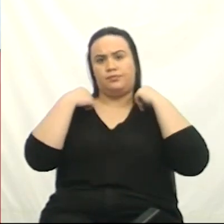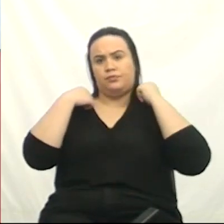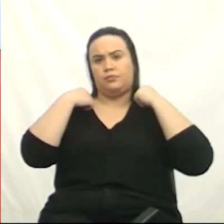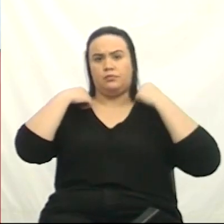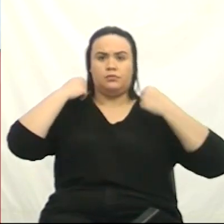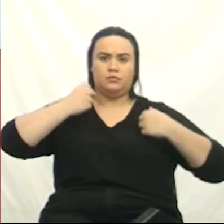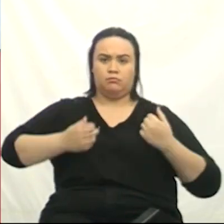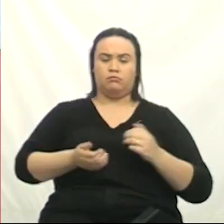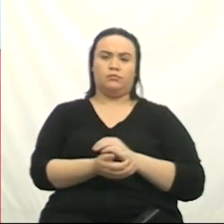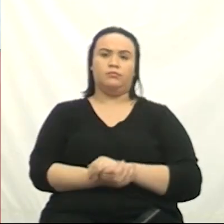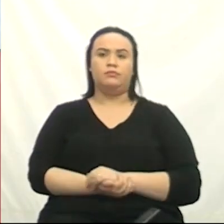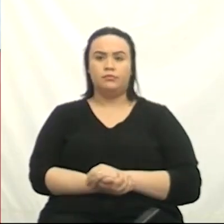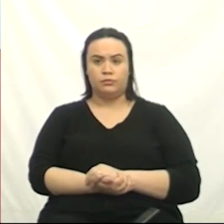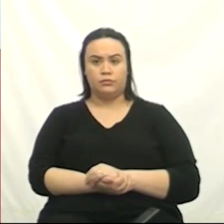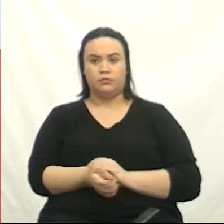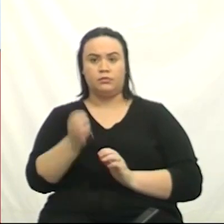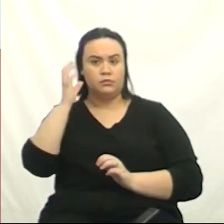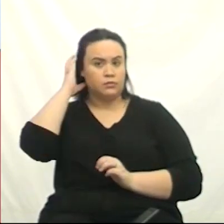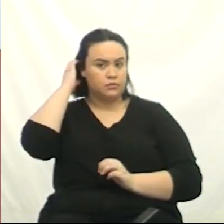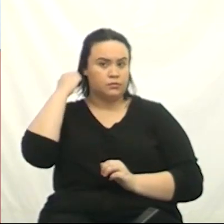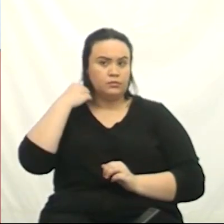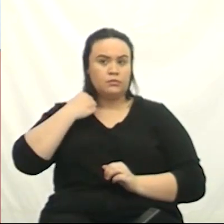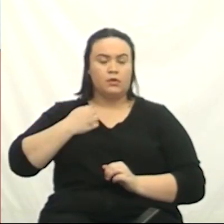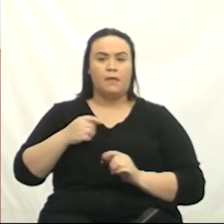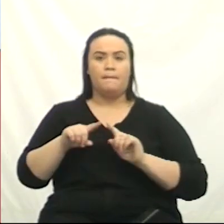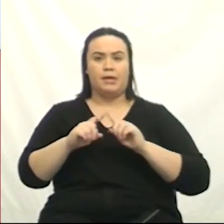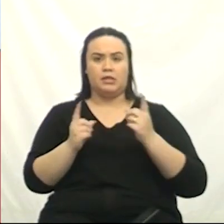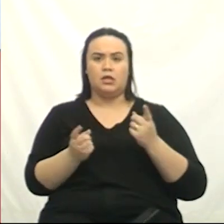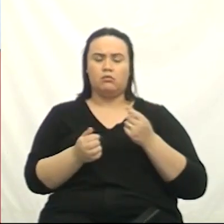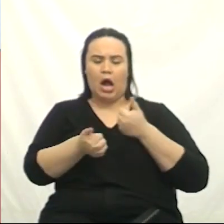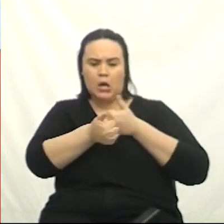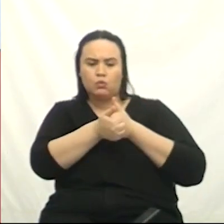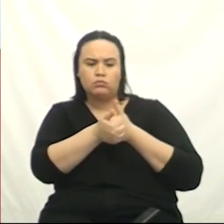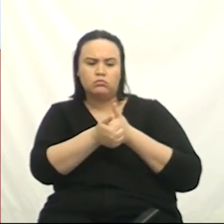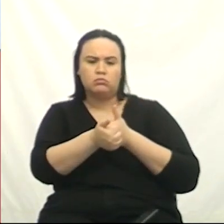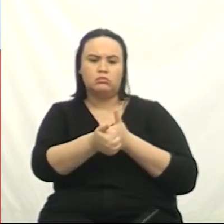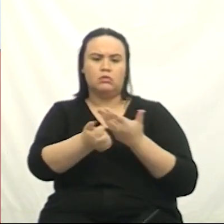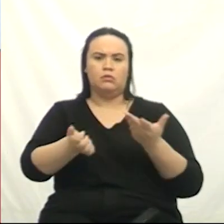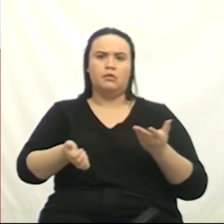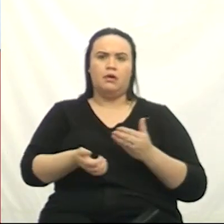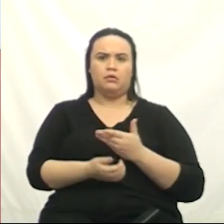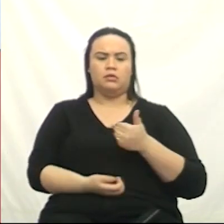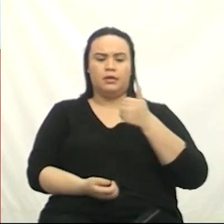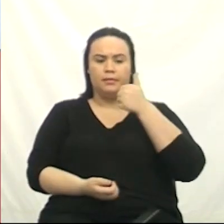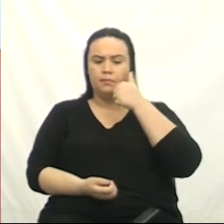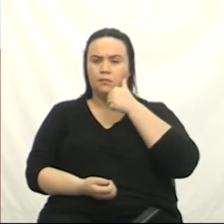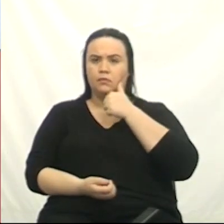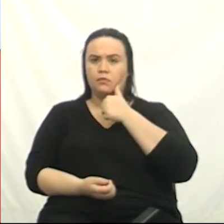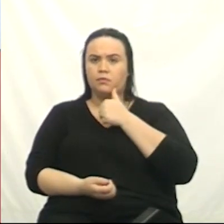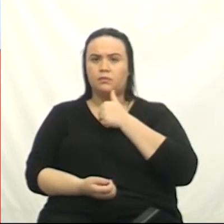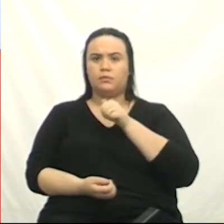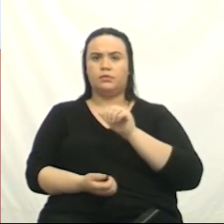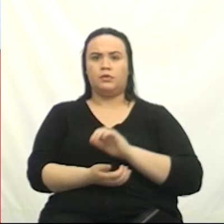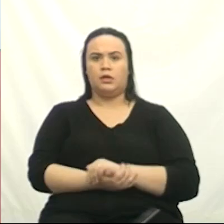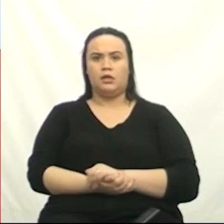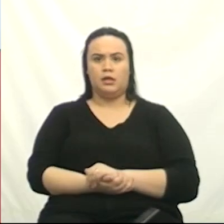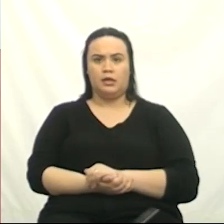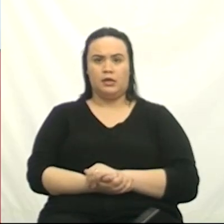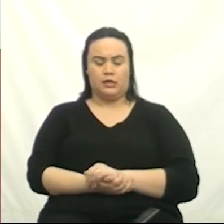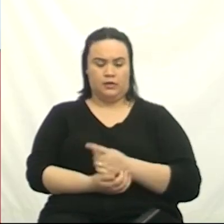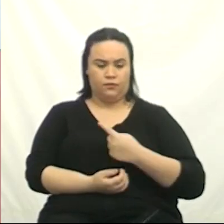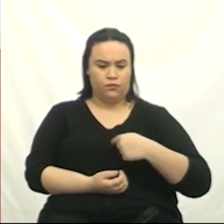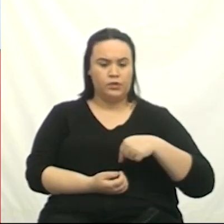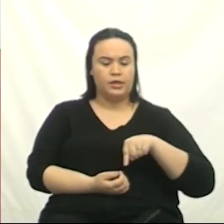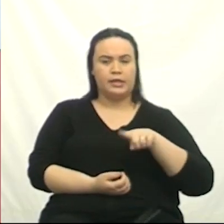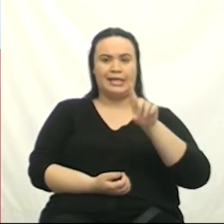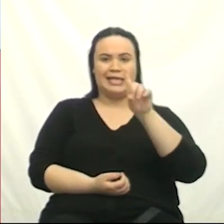muito grande mas eu prontamente acompanhei essa senhora à delegacia hoje à tarde